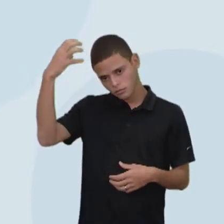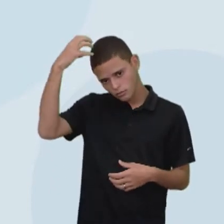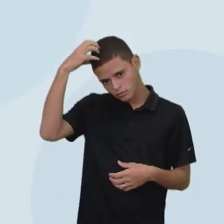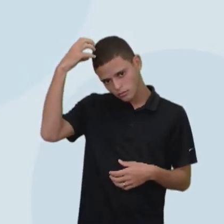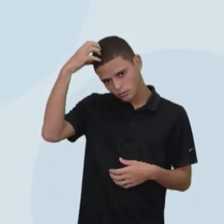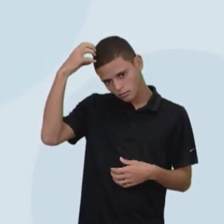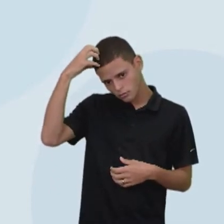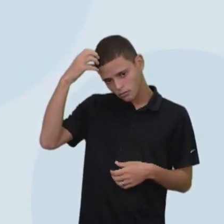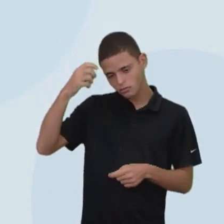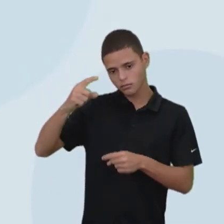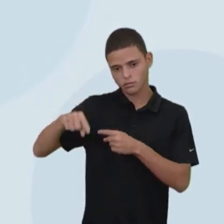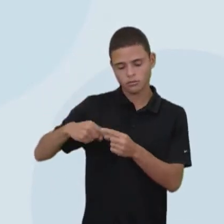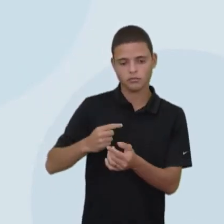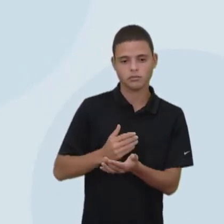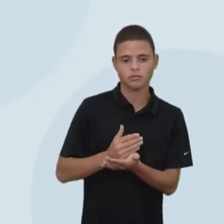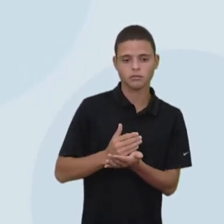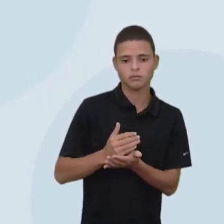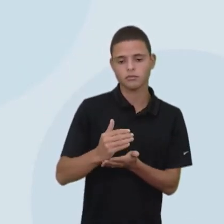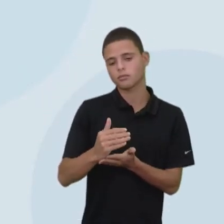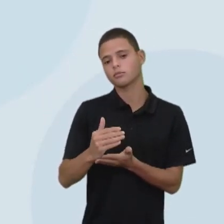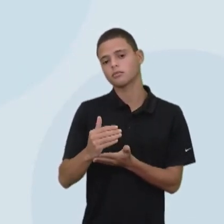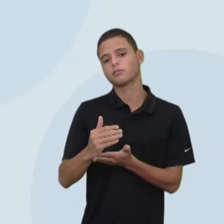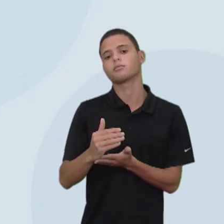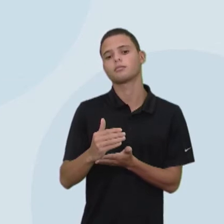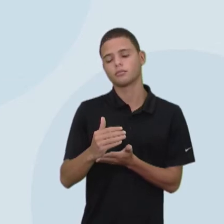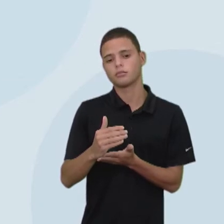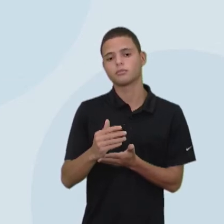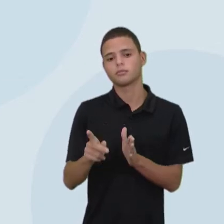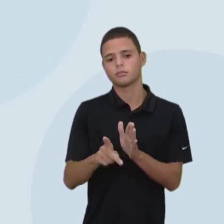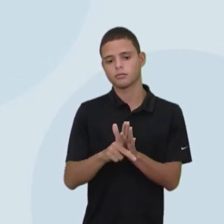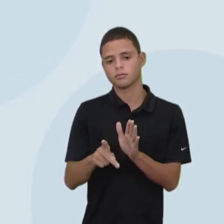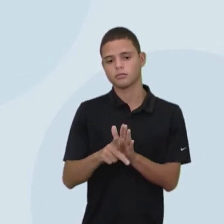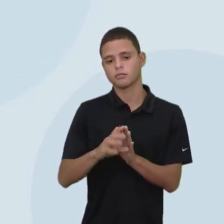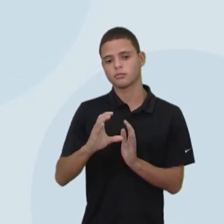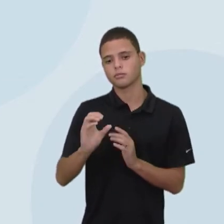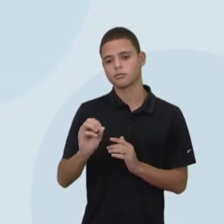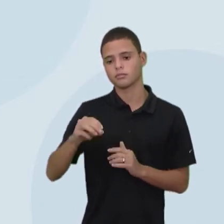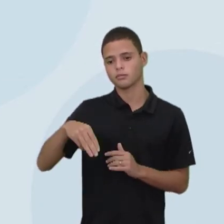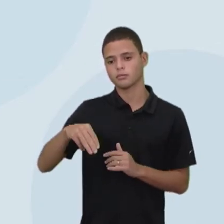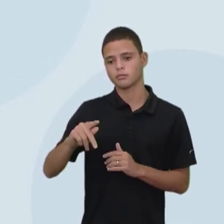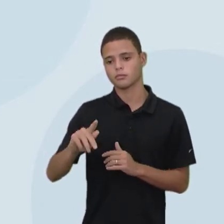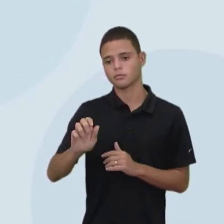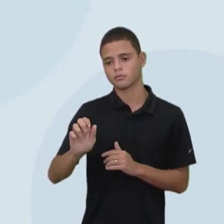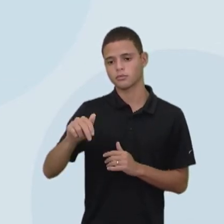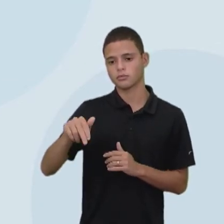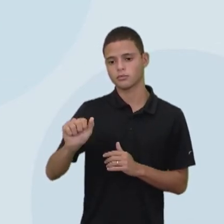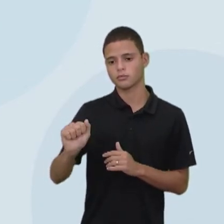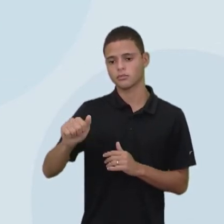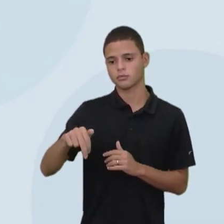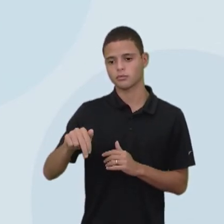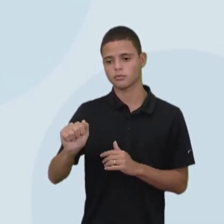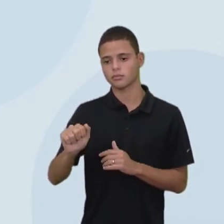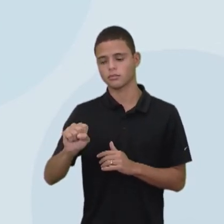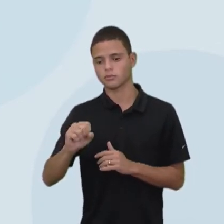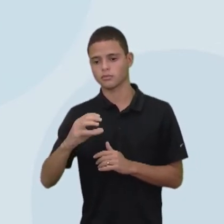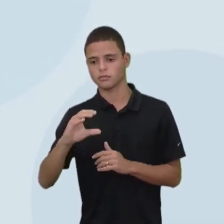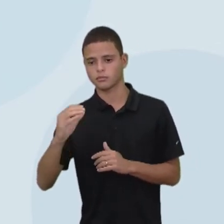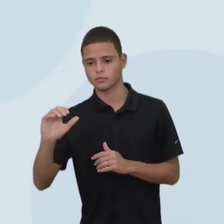a partir daí ela entra num processo de compensação, então aumentando aí a ingestão, né,